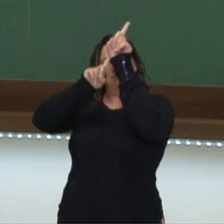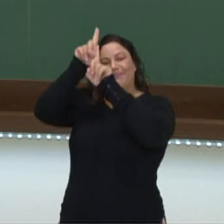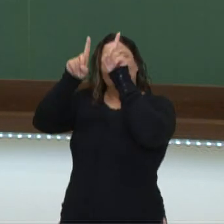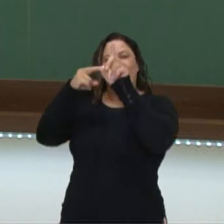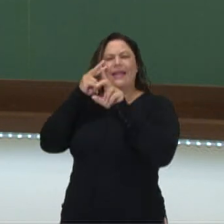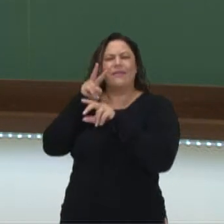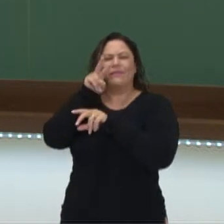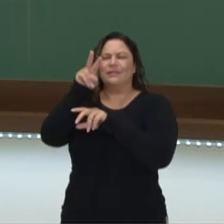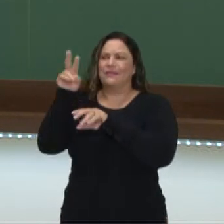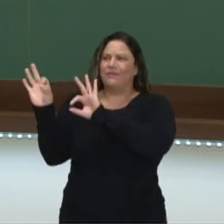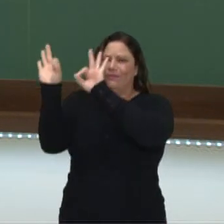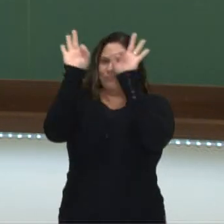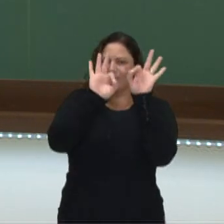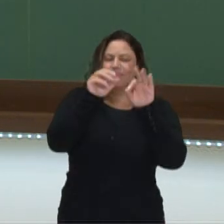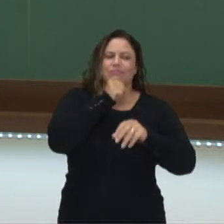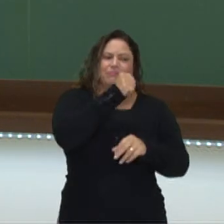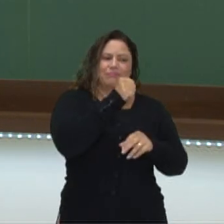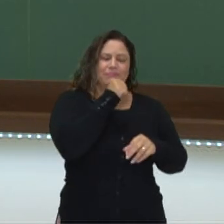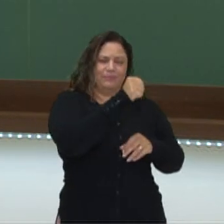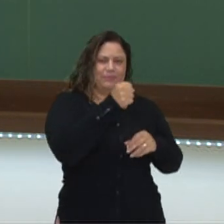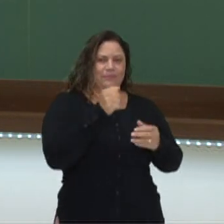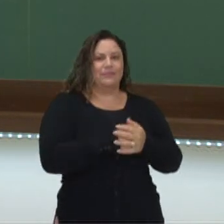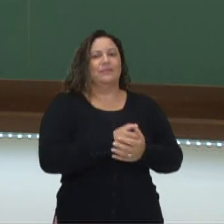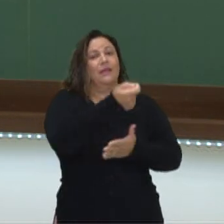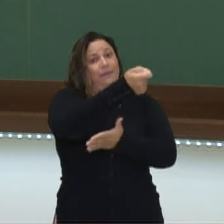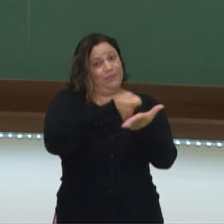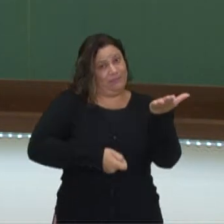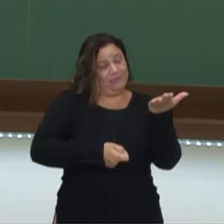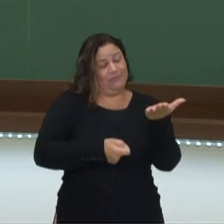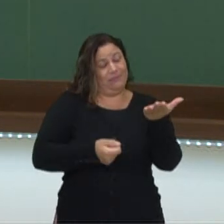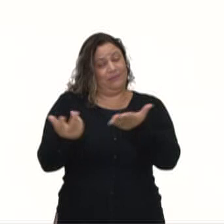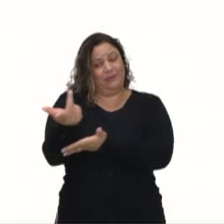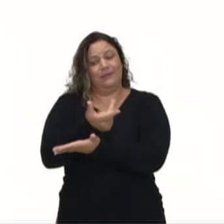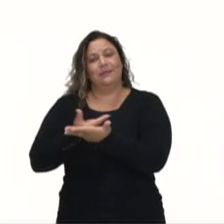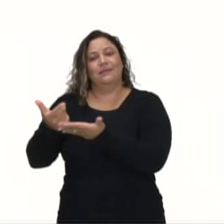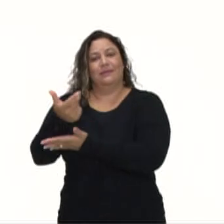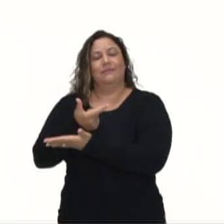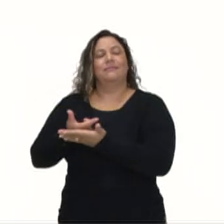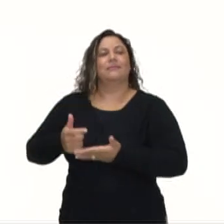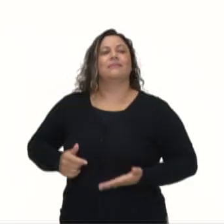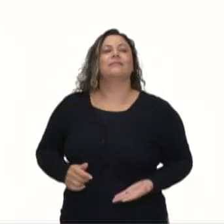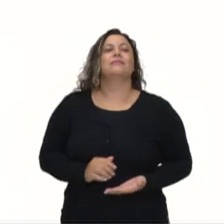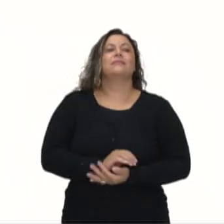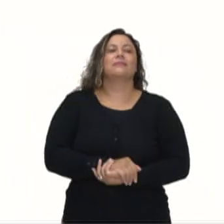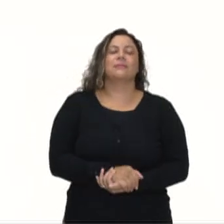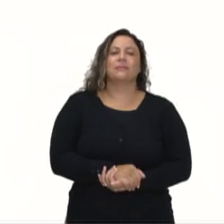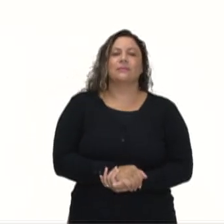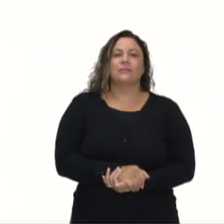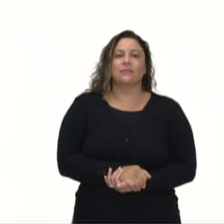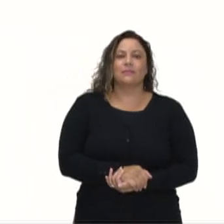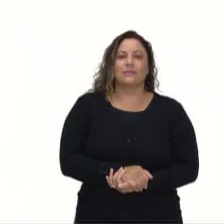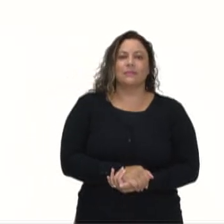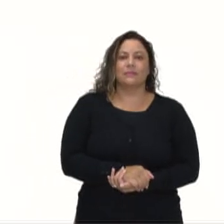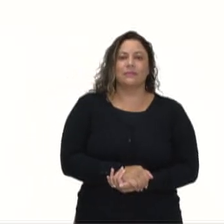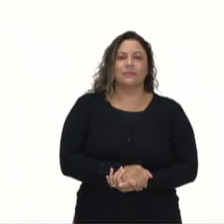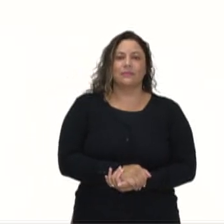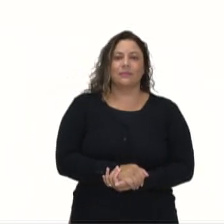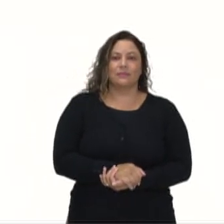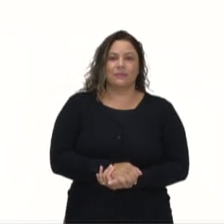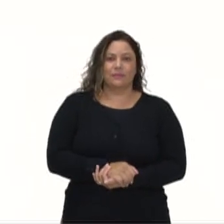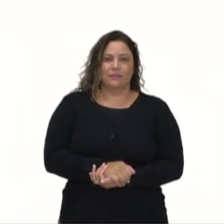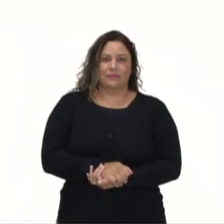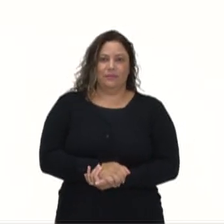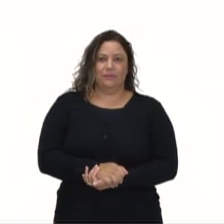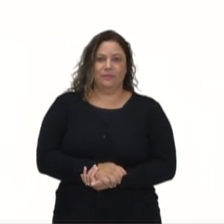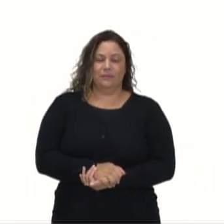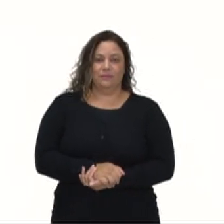ali na entrevista para produzir o seu pôster. Check if your ideas were correct and take notes of the ideas